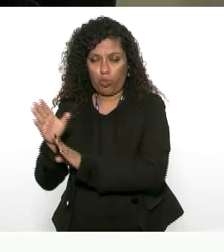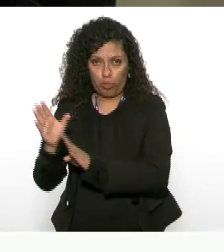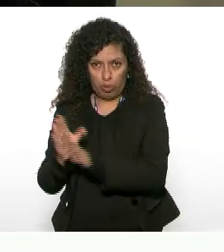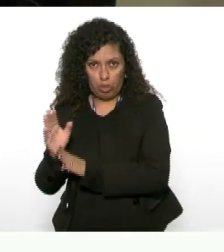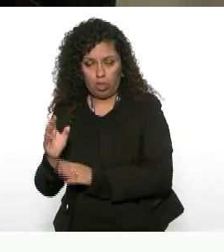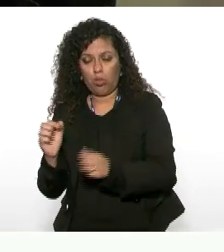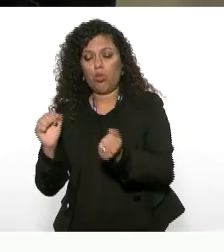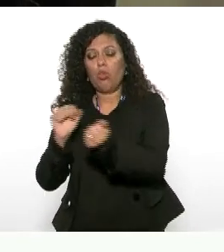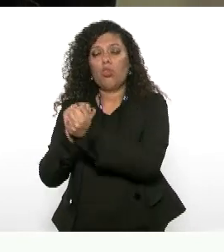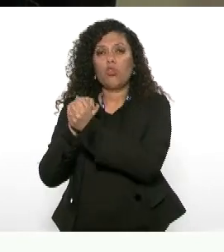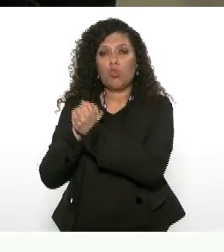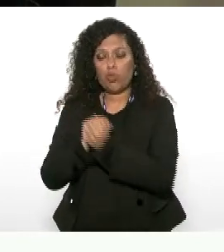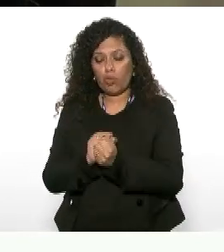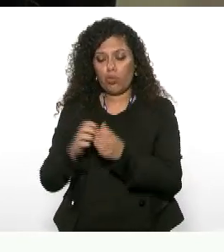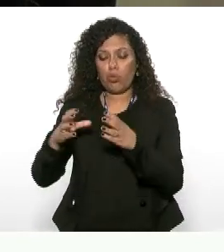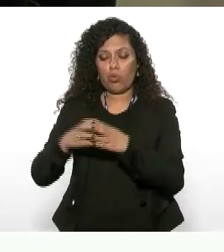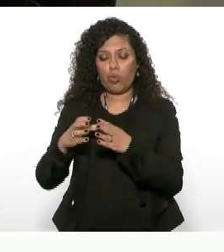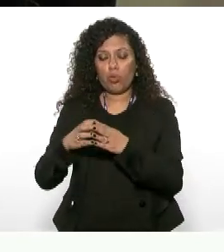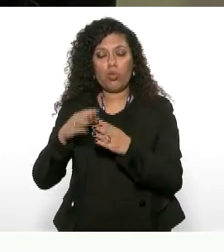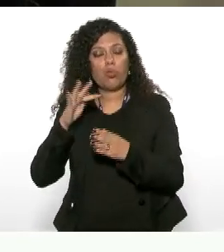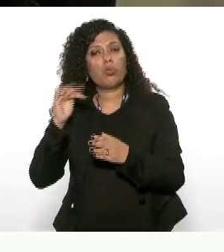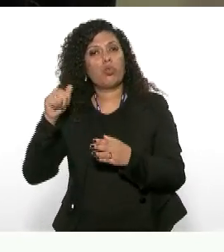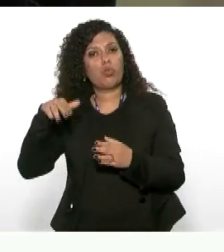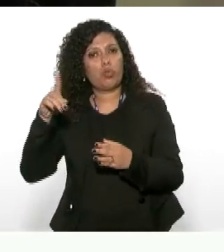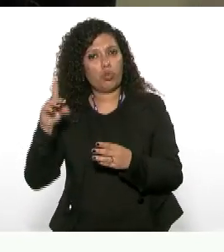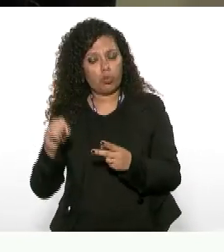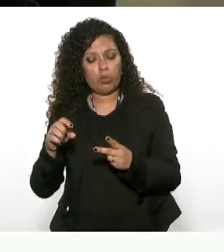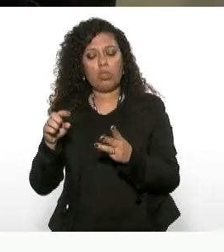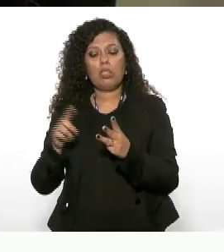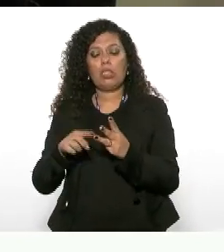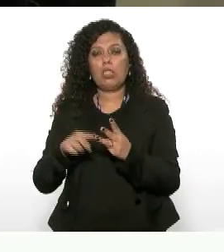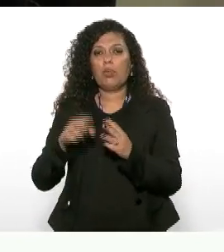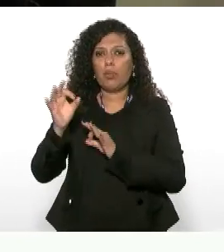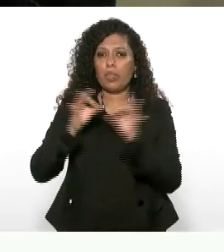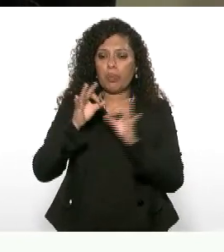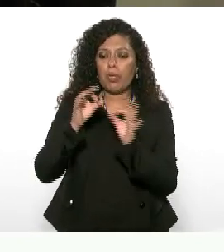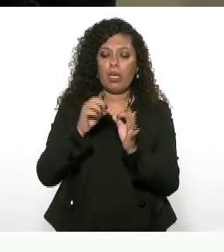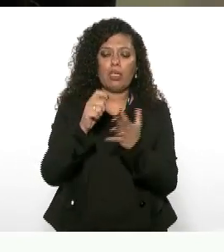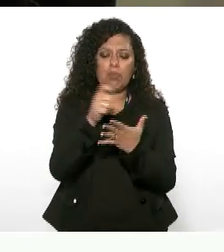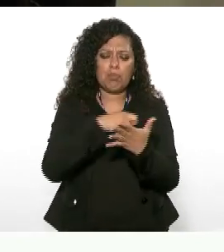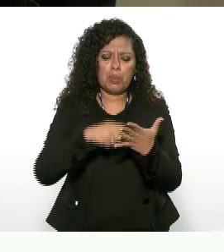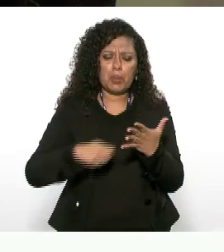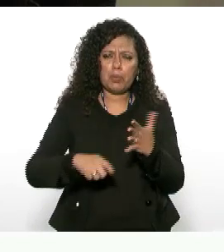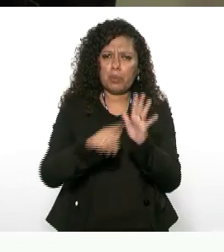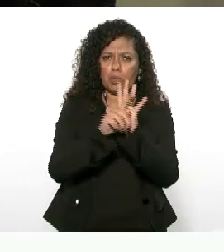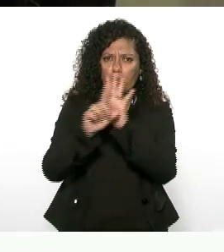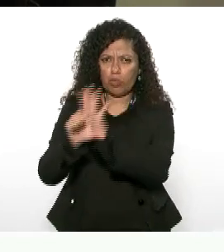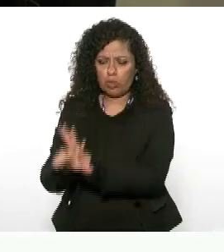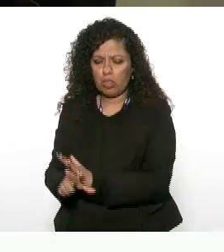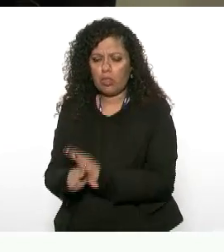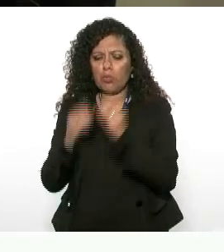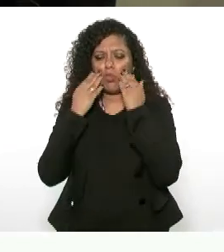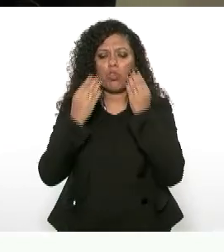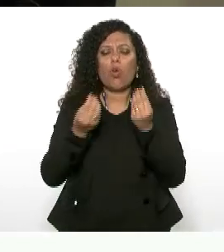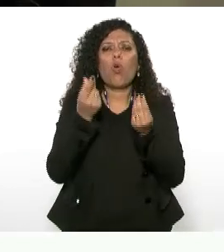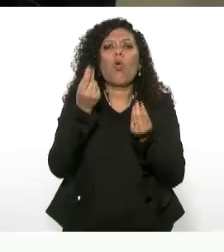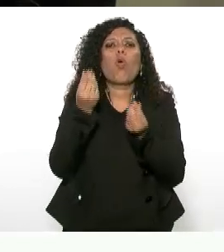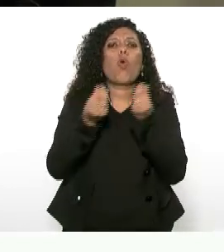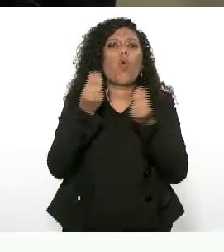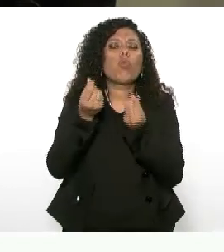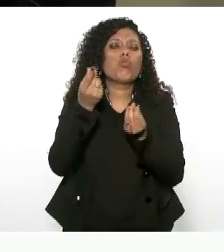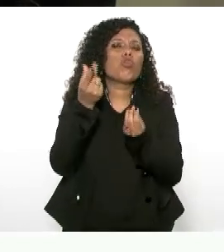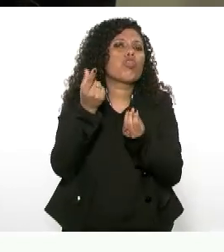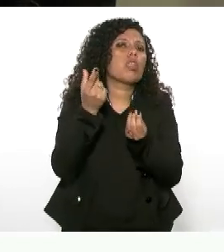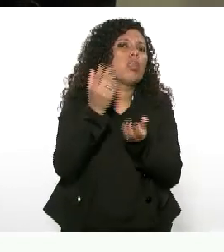Fundo e ainda a existência do plano de aplicação de recursos e depois nós temos